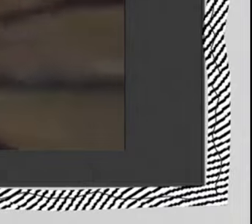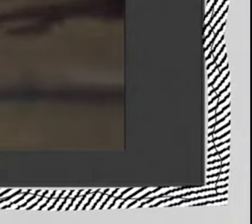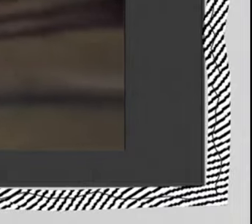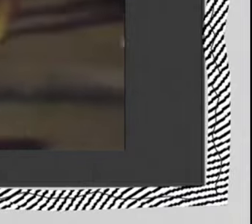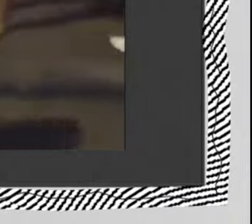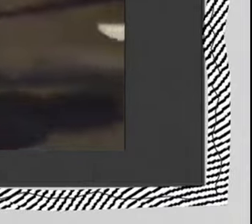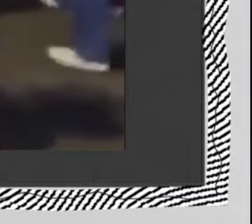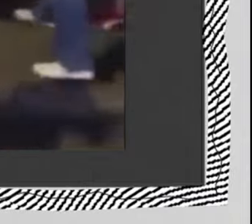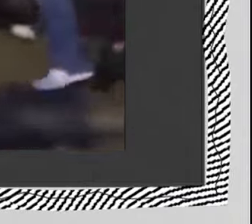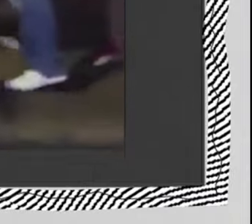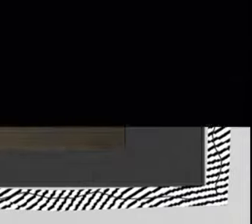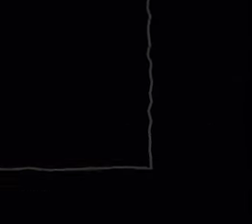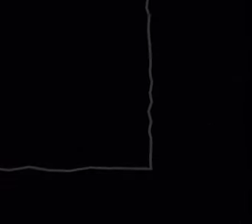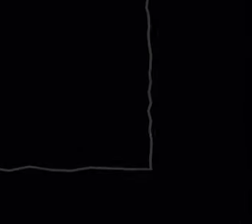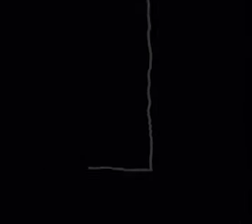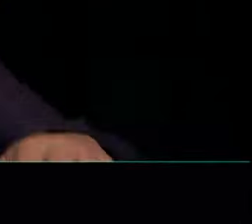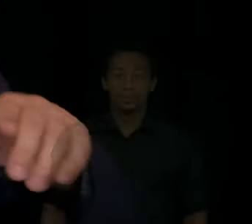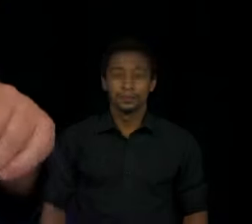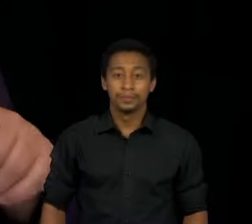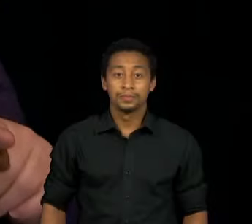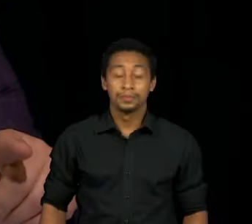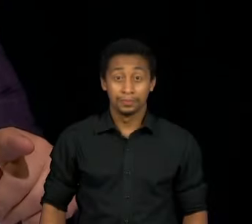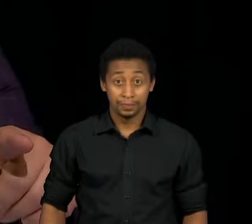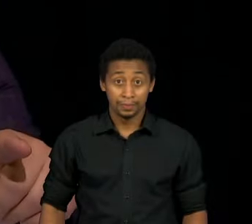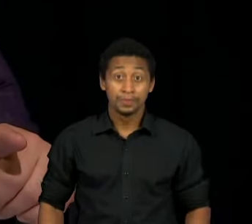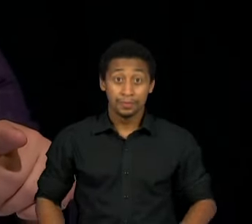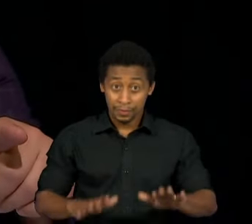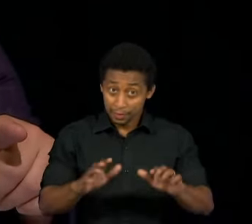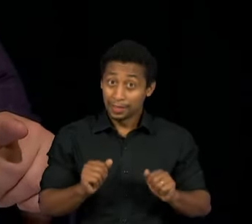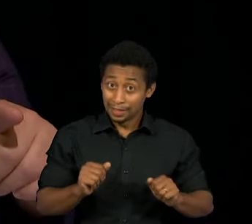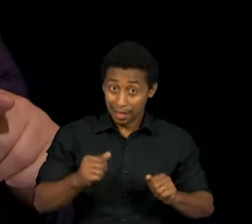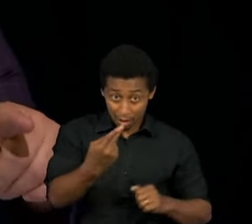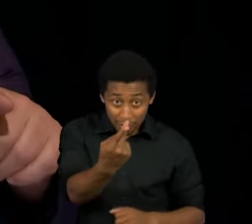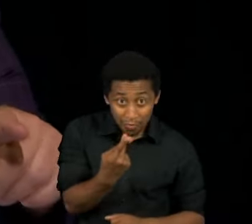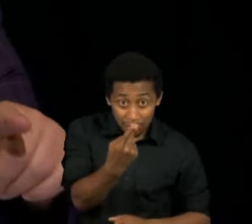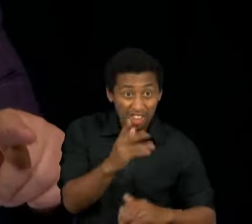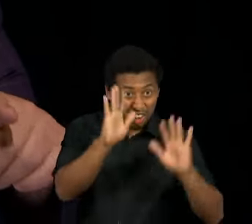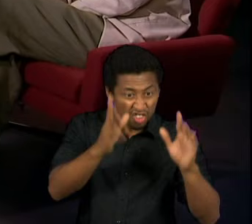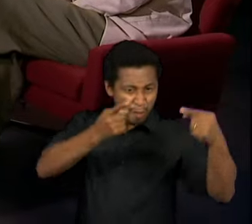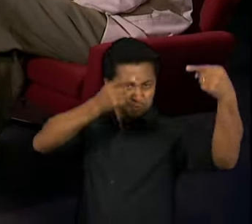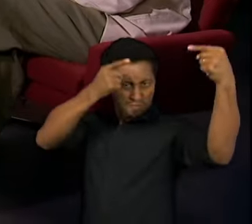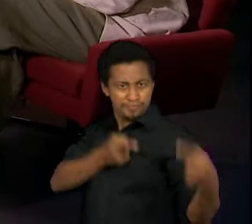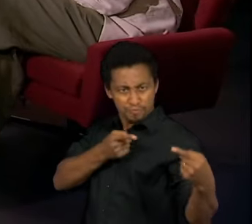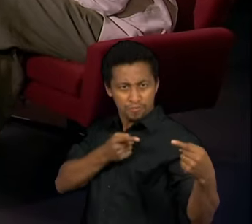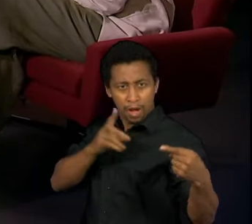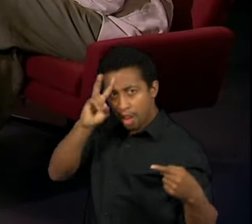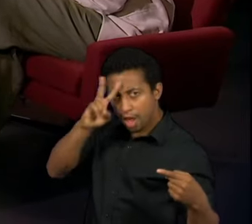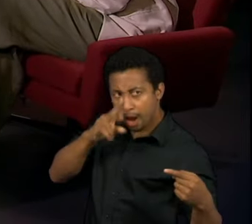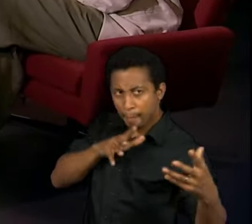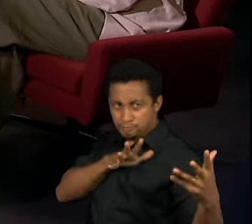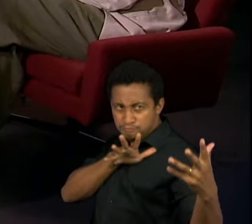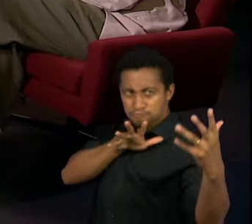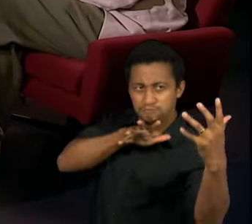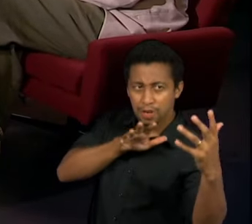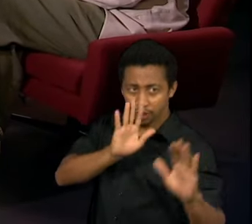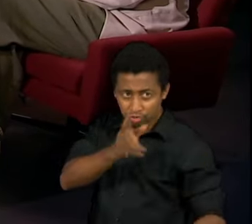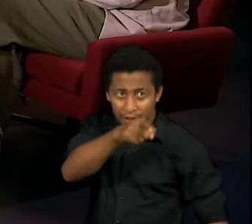a loja entramos uma treta é bom lembrar aqui com